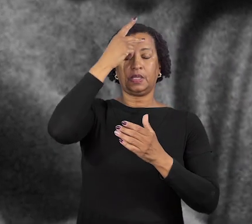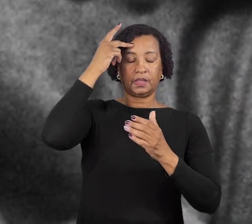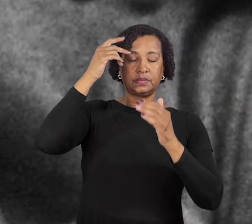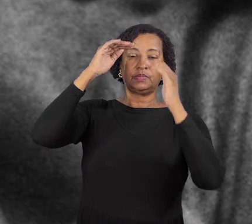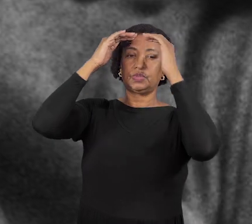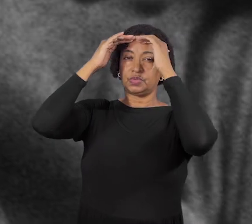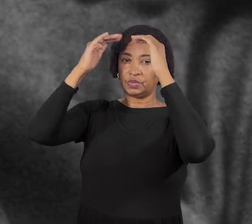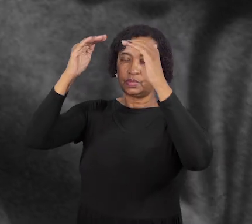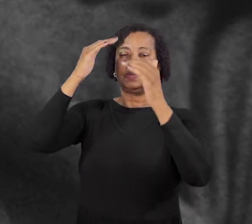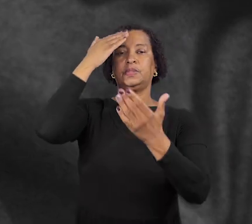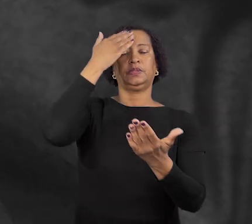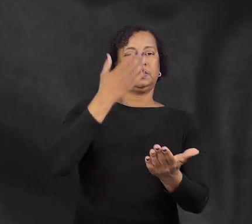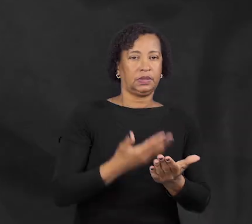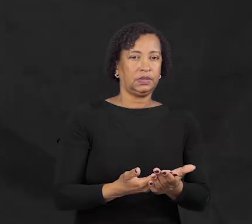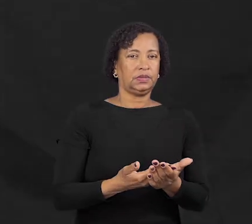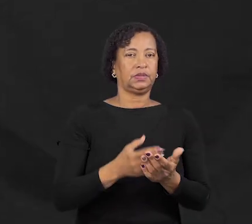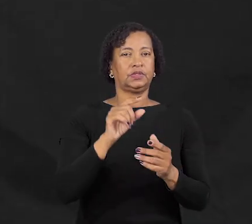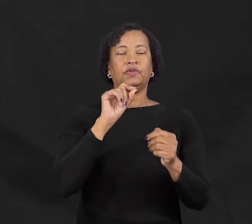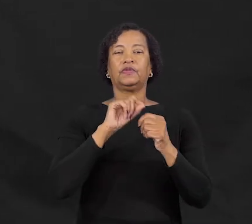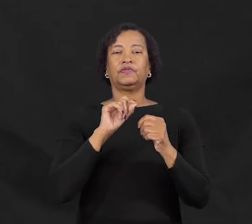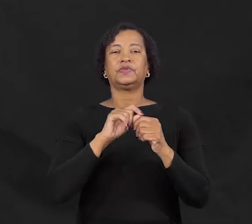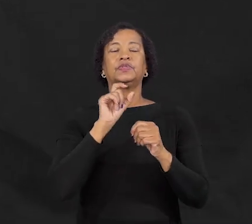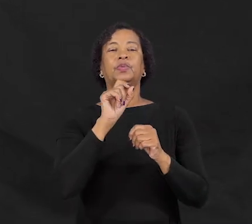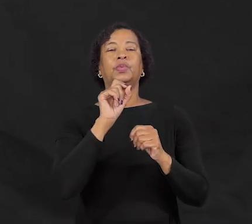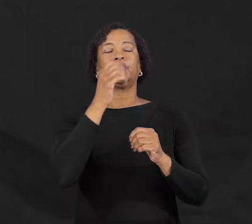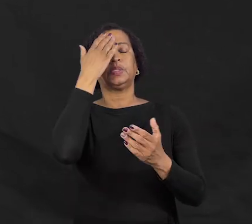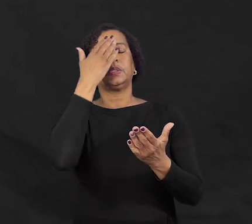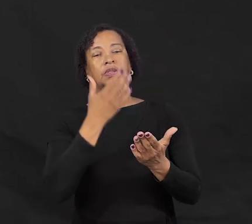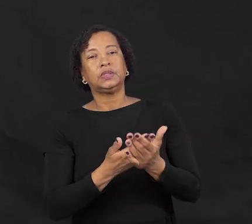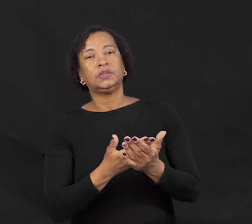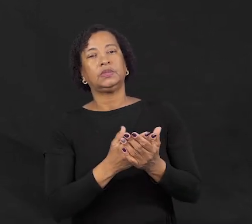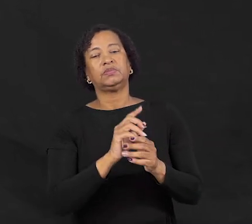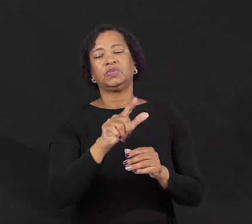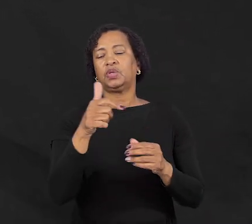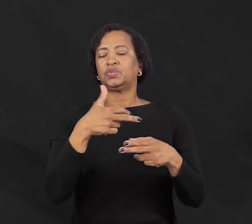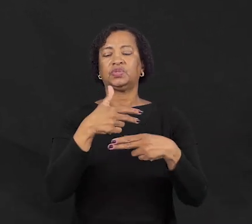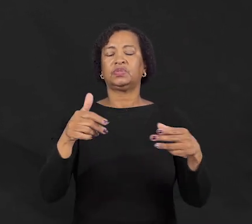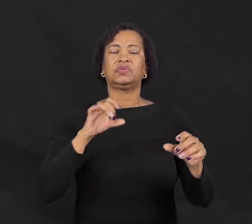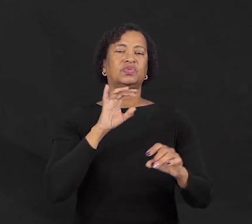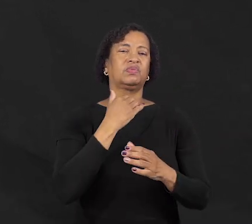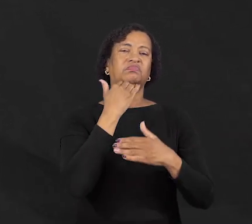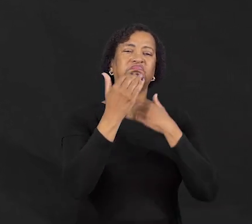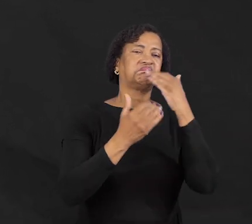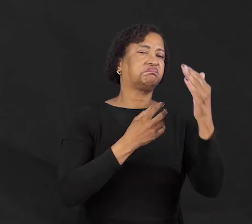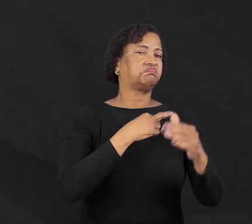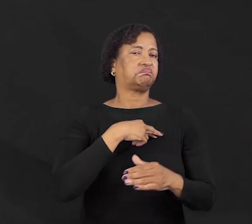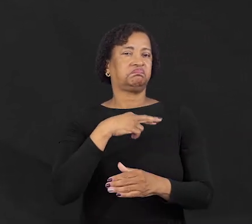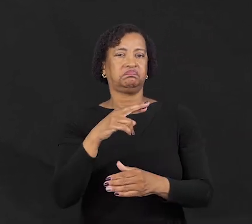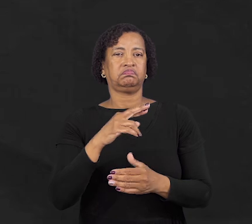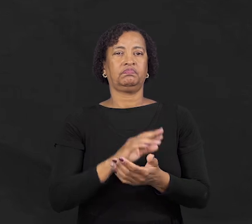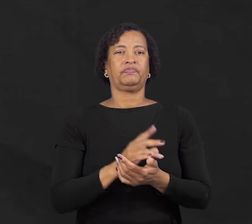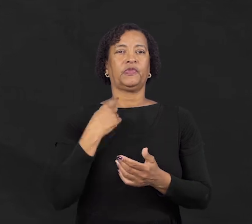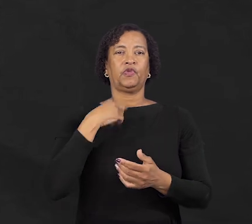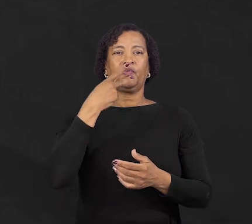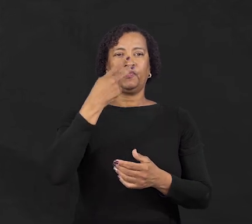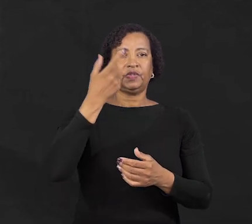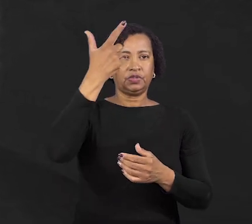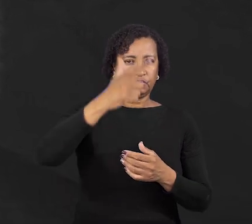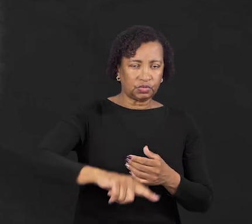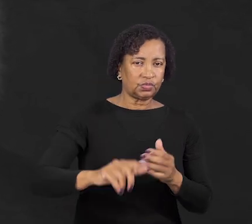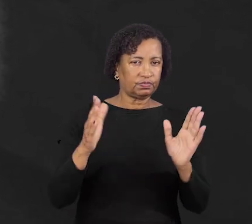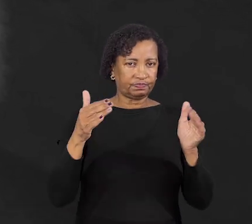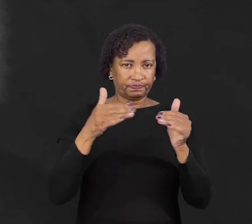Também podemos dizer que você faz aquilo em que acredita, o resto é só balela religiosa. Vou repetir